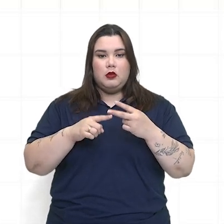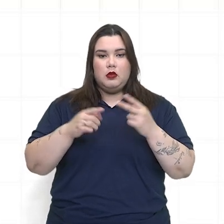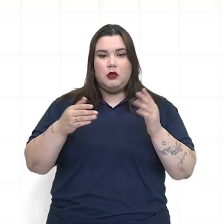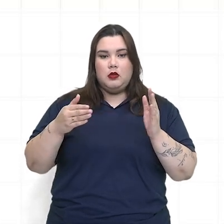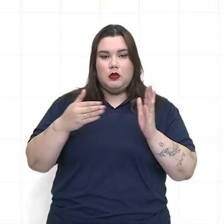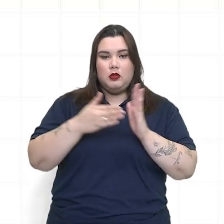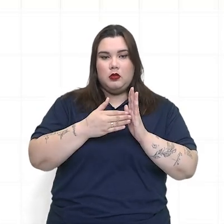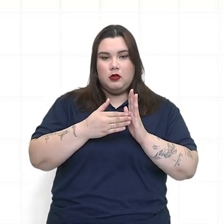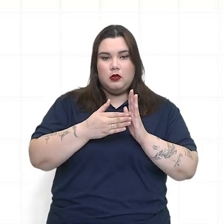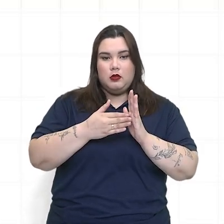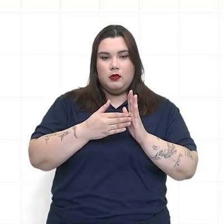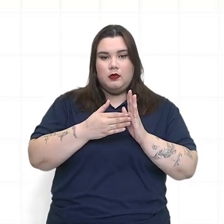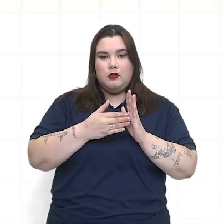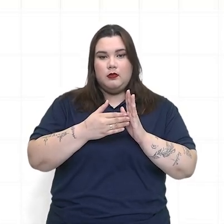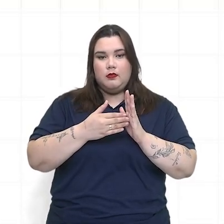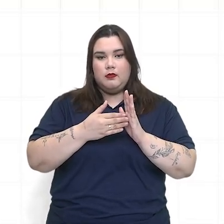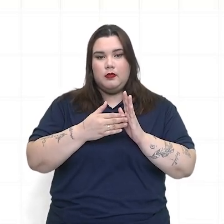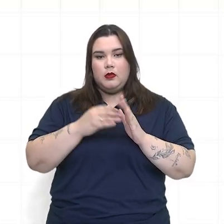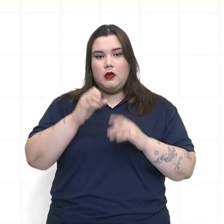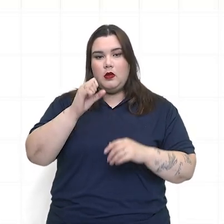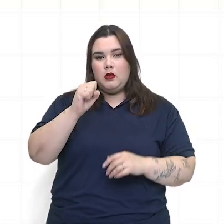até o